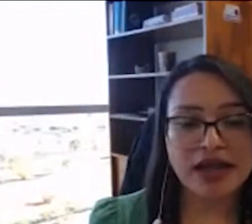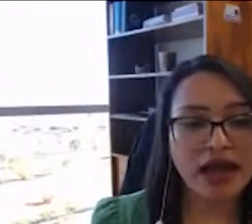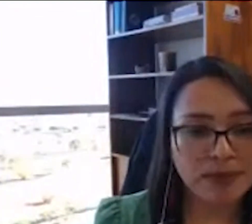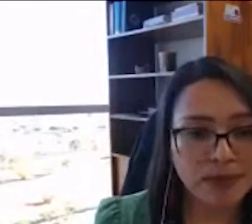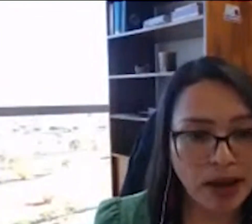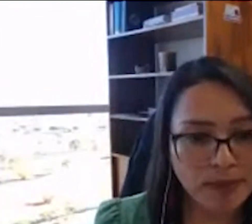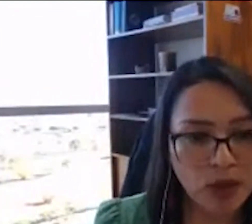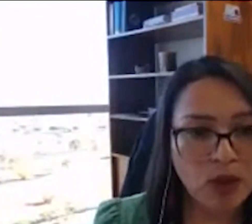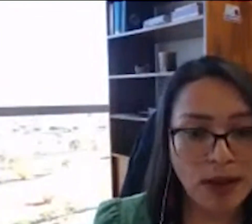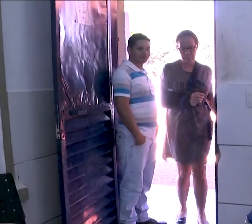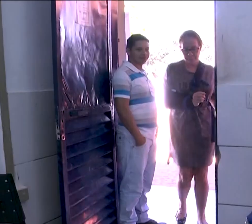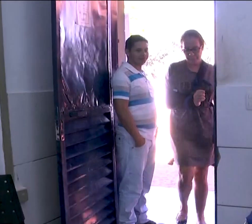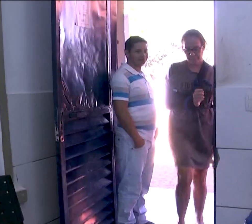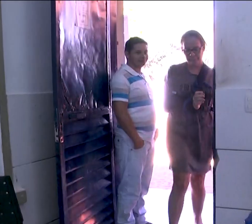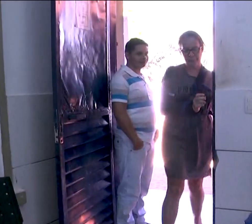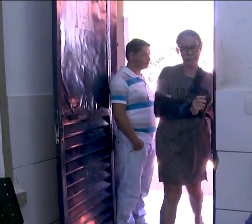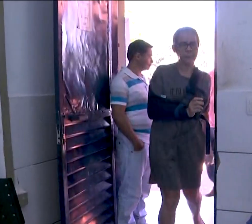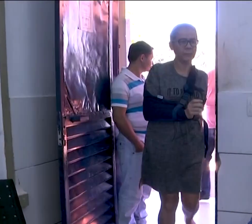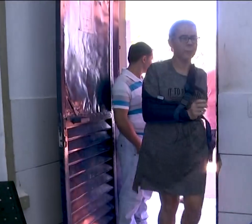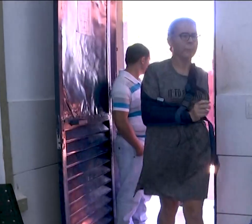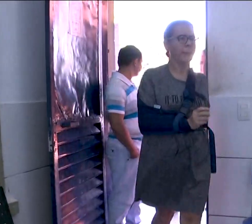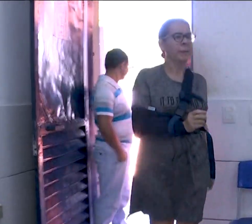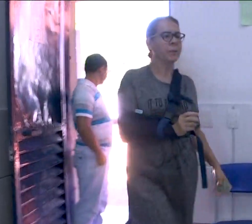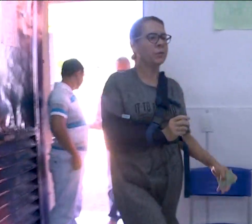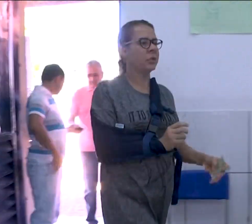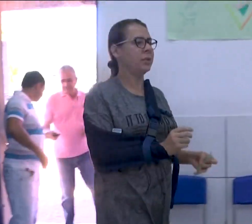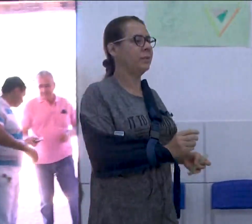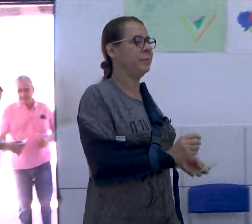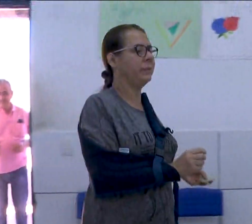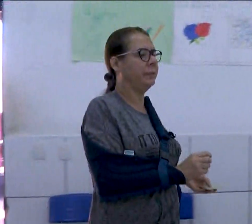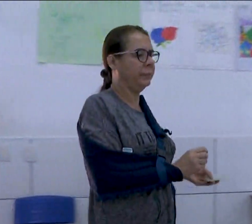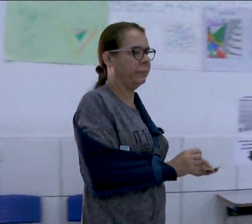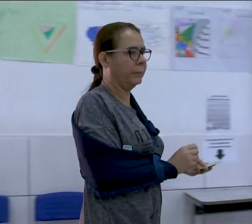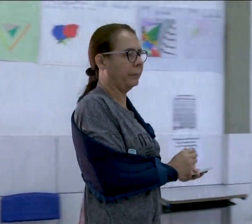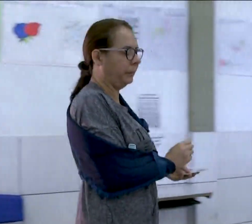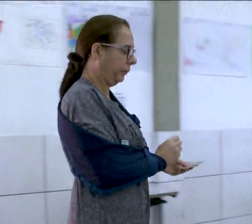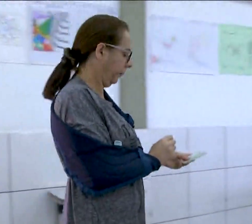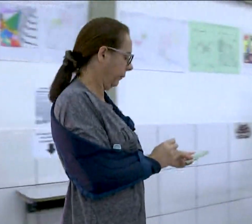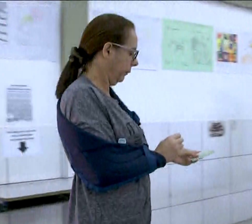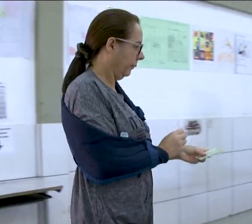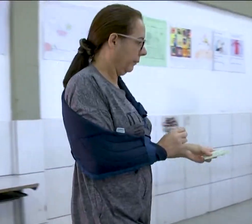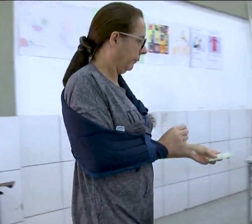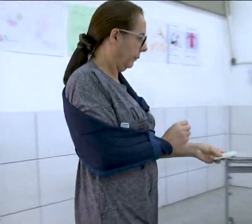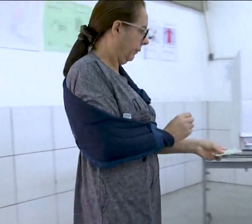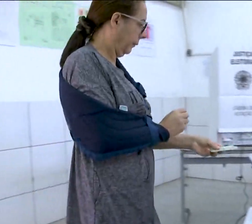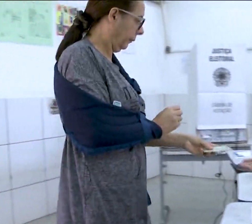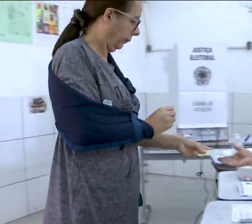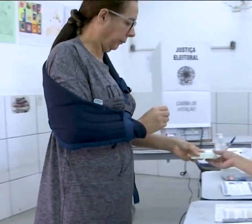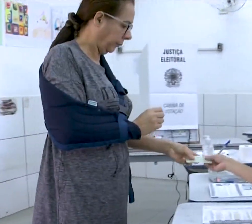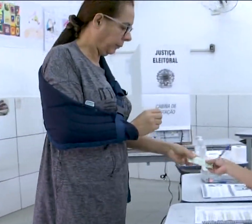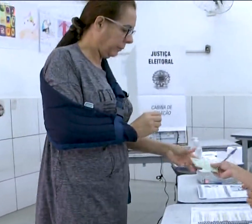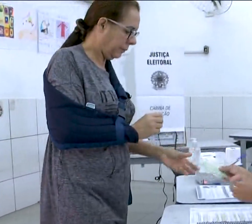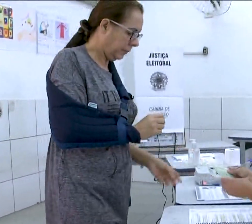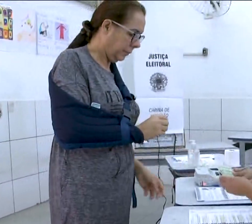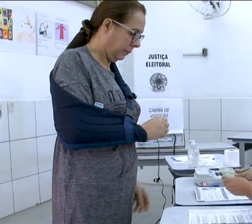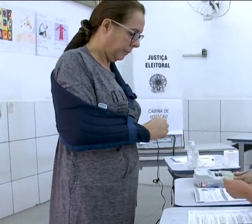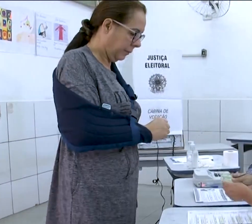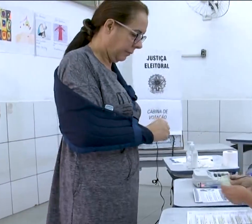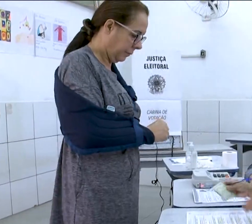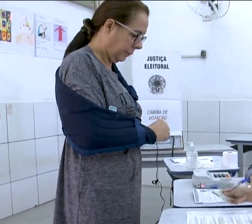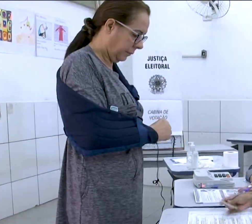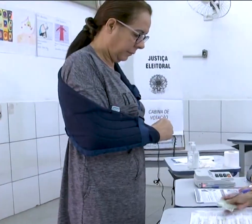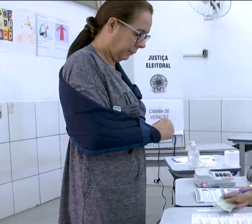mulheres em espaços de poder de acordo com o portal do TSE a porcentagem de candidatas nas eleições de 2020